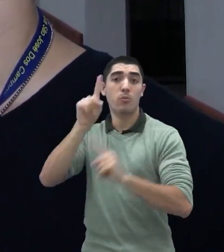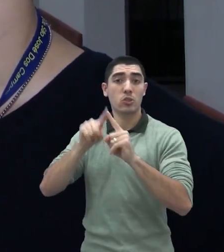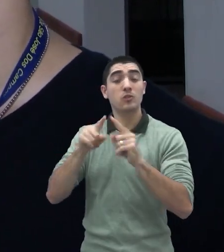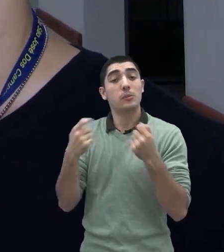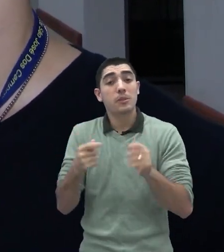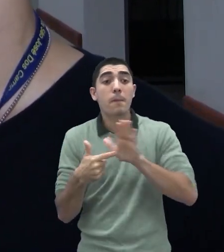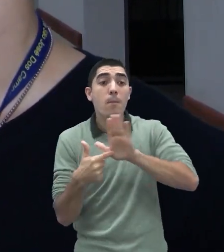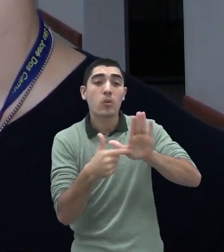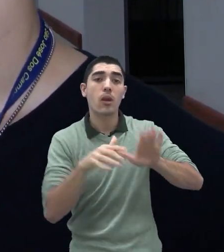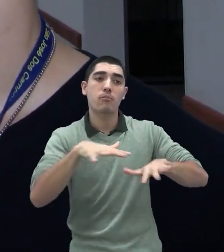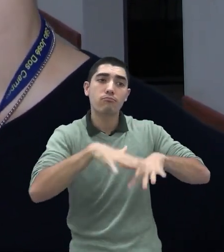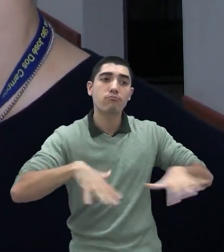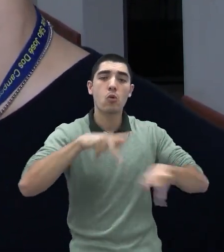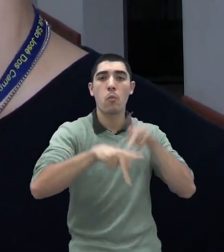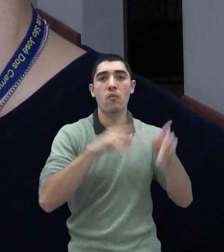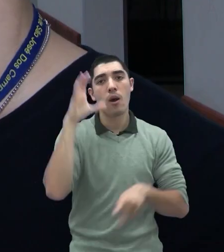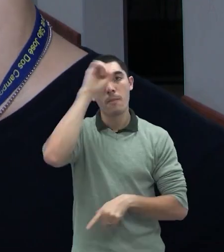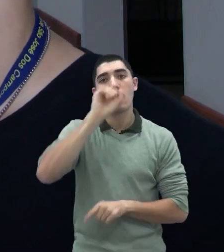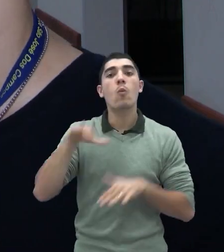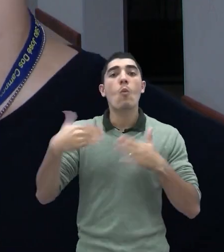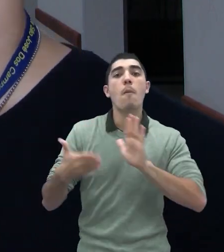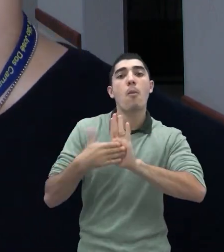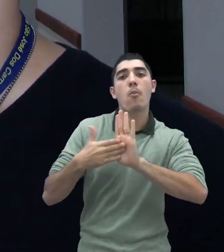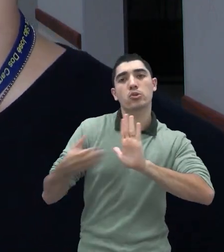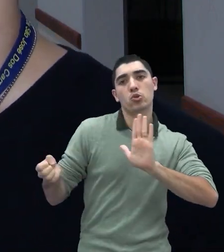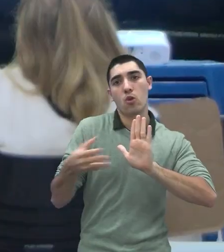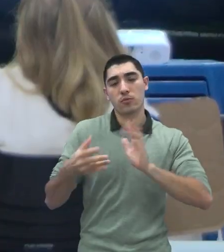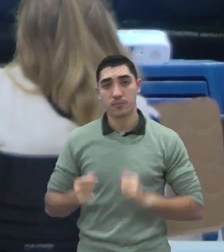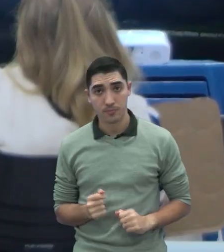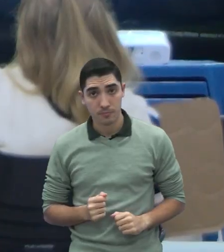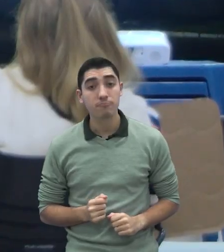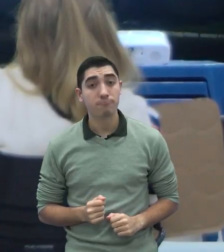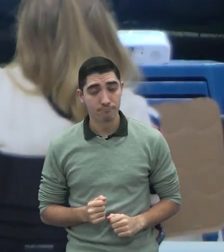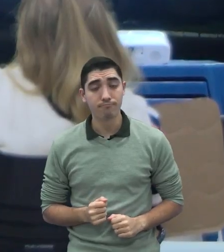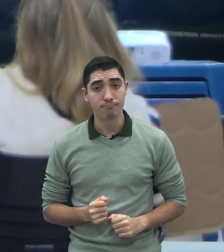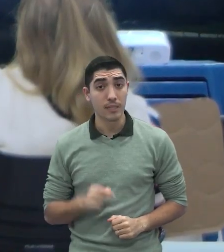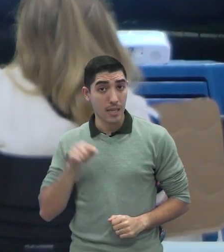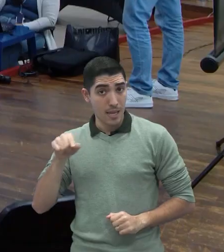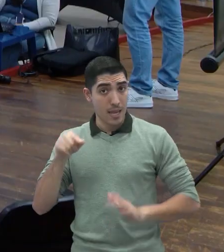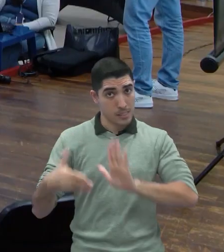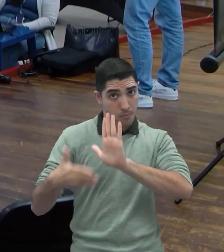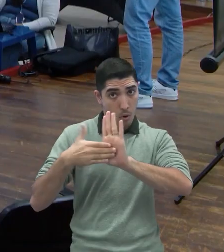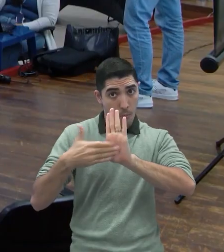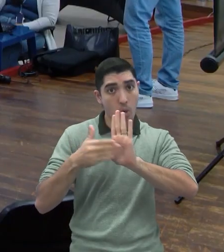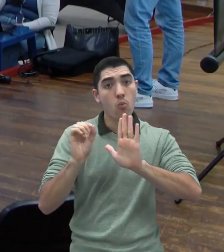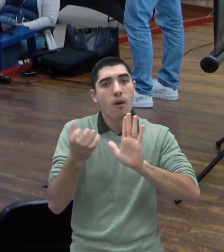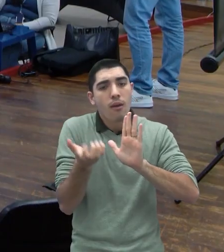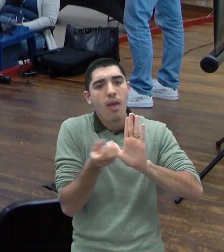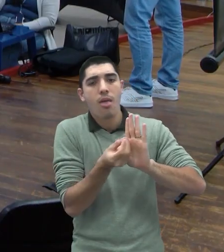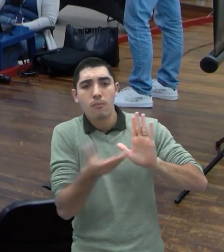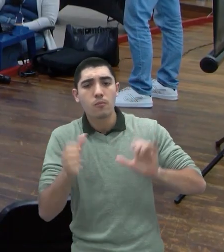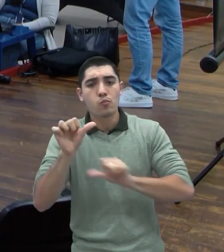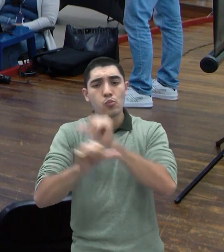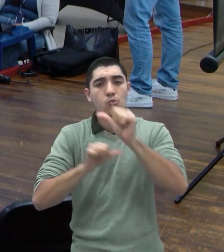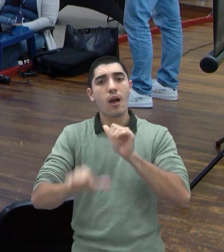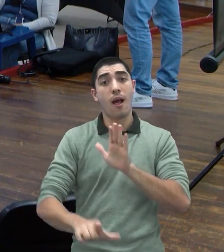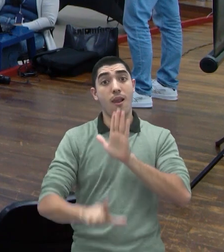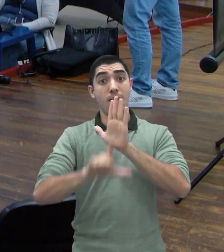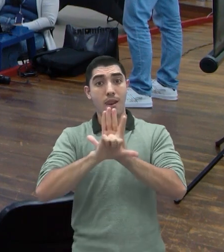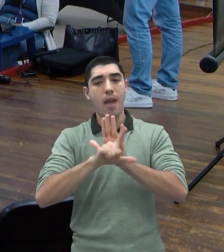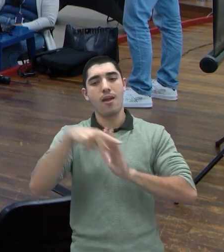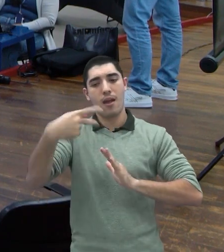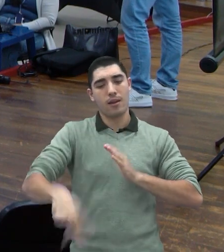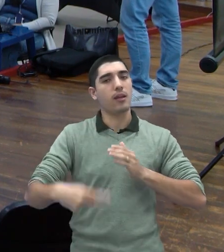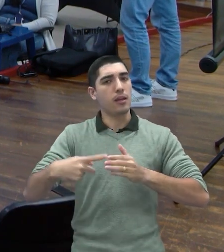são os ajustes que estão sendo propostos pela Prefeitura. De acordo com o governo, a proposta pretende aperfeiçoar a